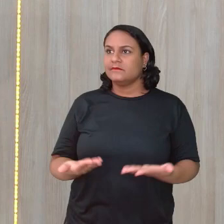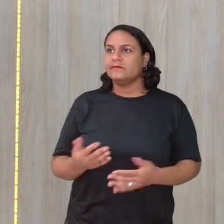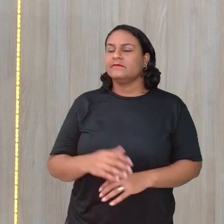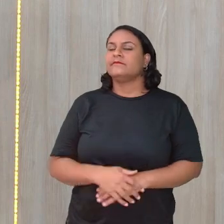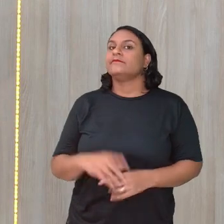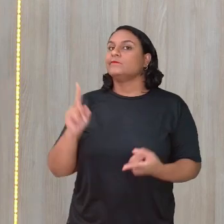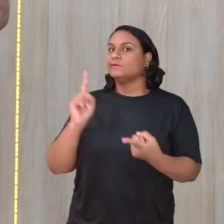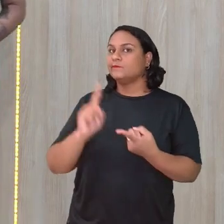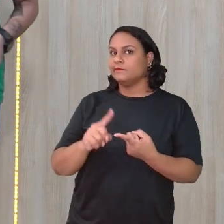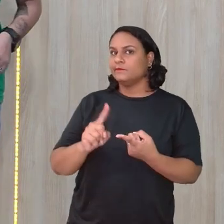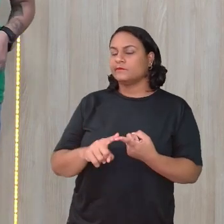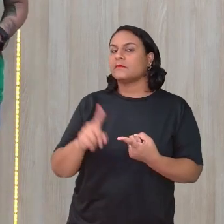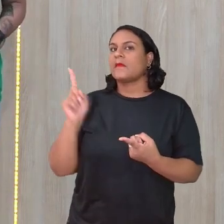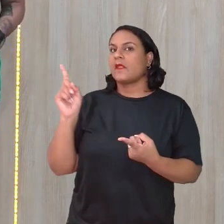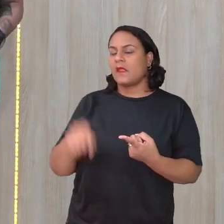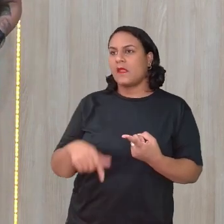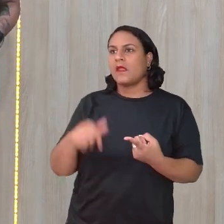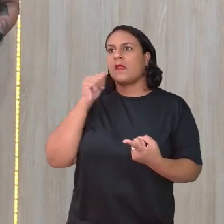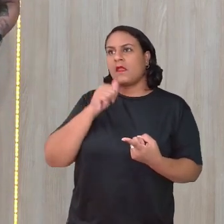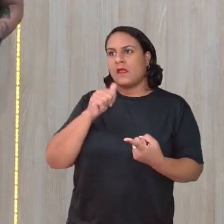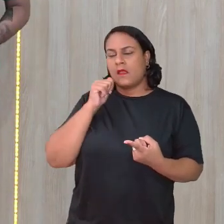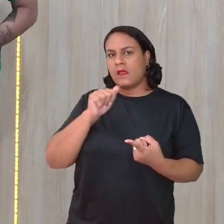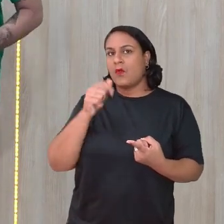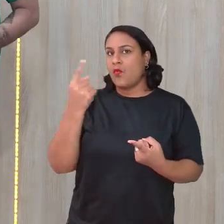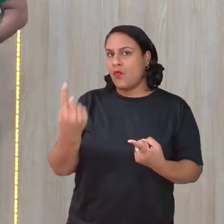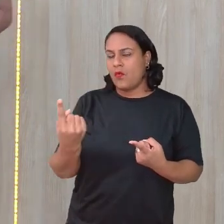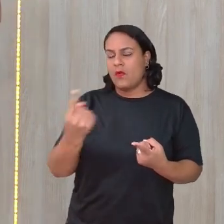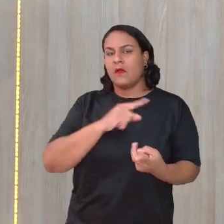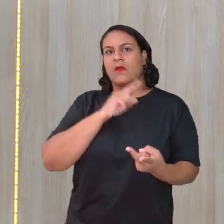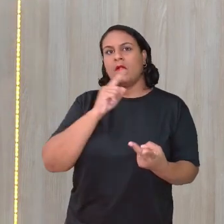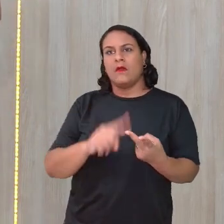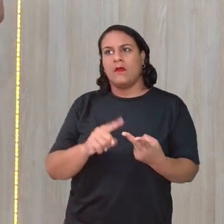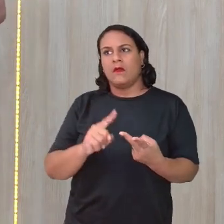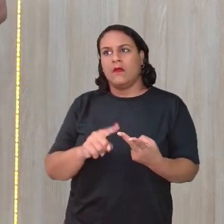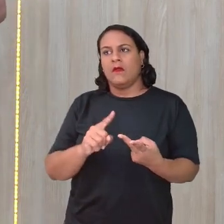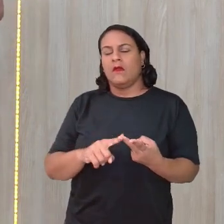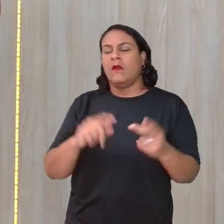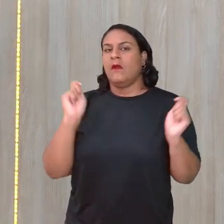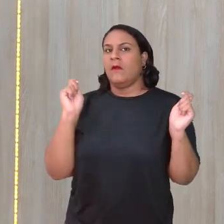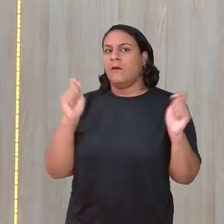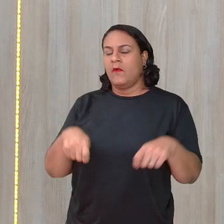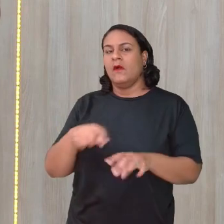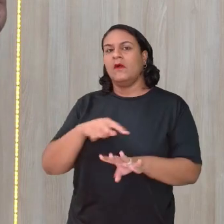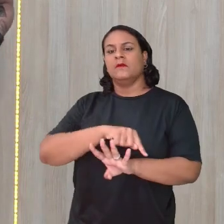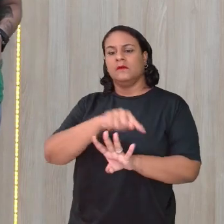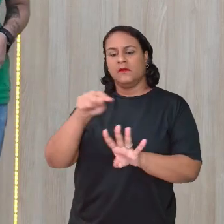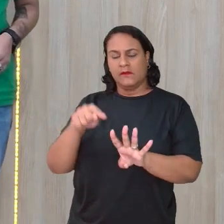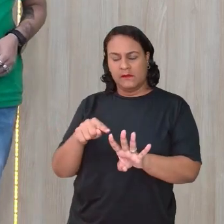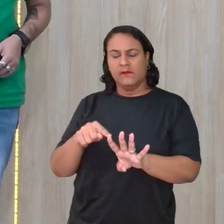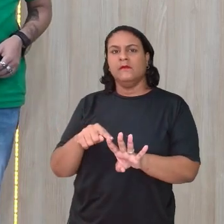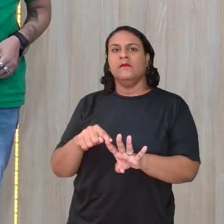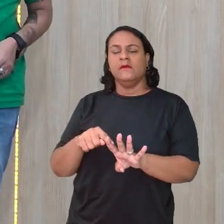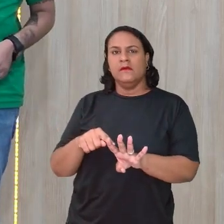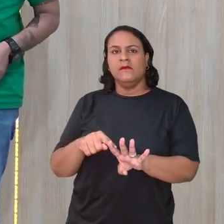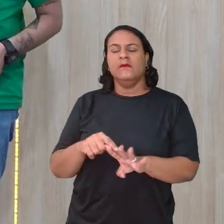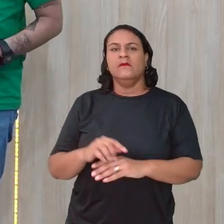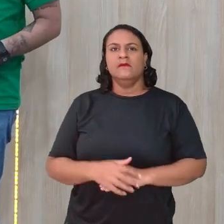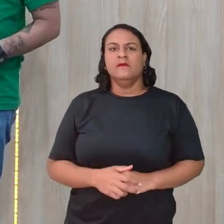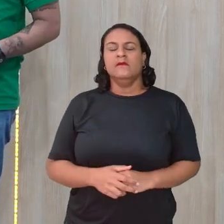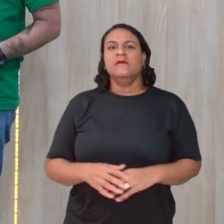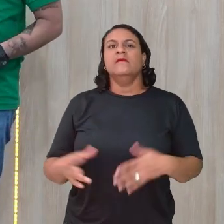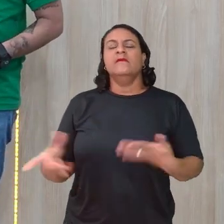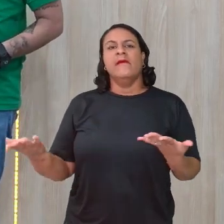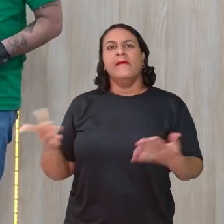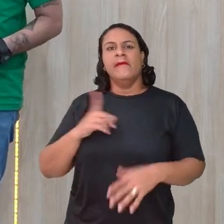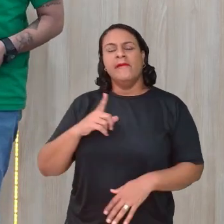caso favorável é que essa garota, um caso, sobre os casos possíveis, que são esses 4 jovens aí. Então, eu